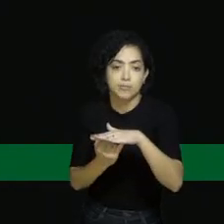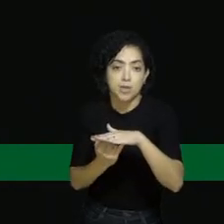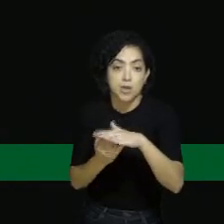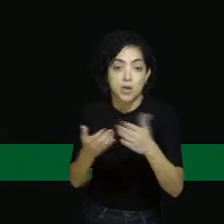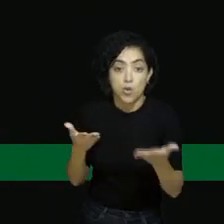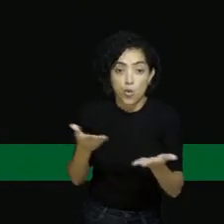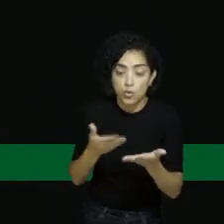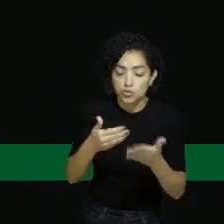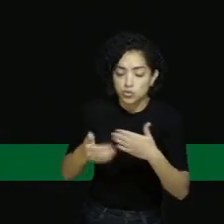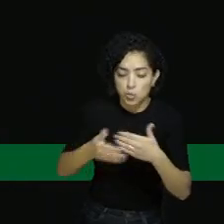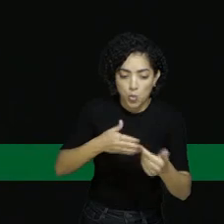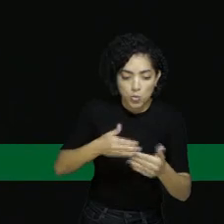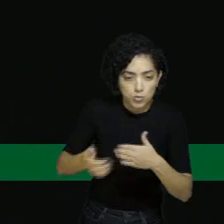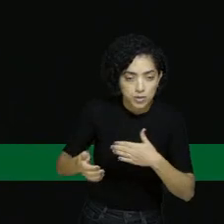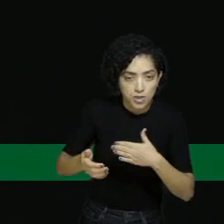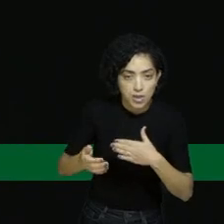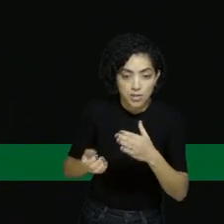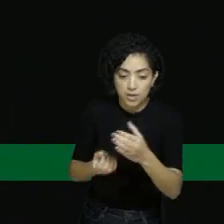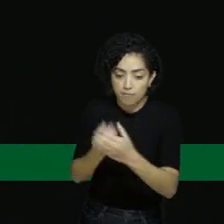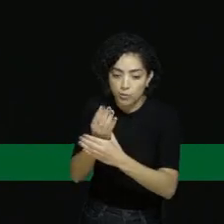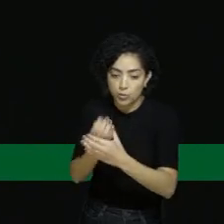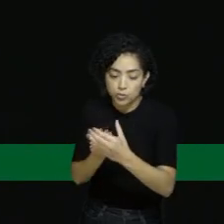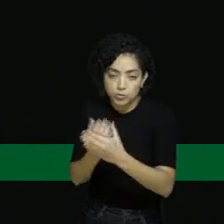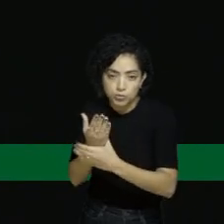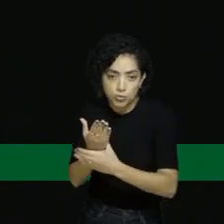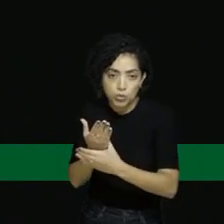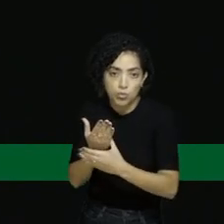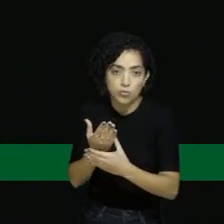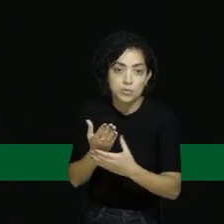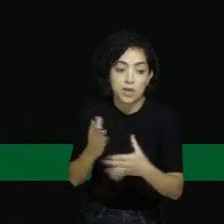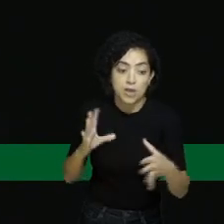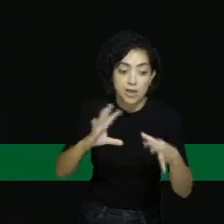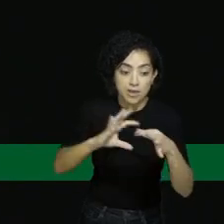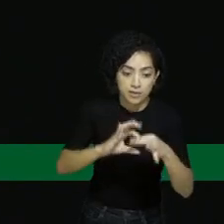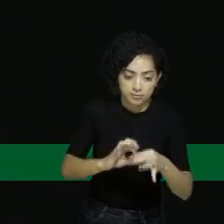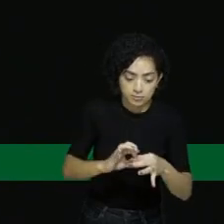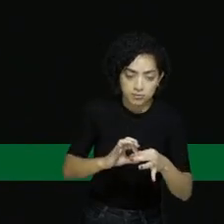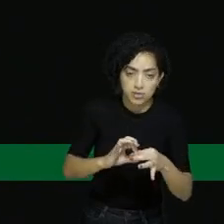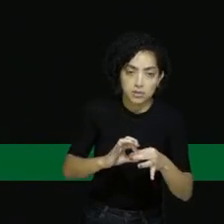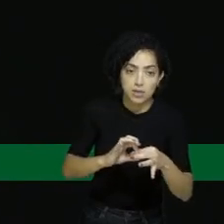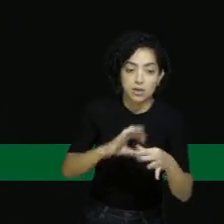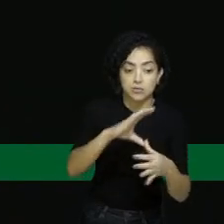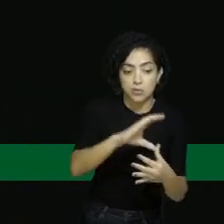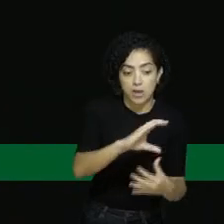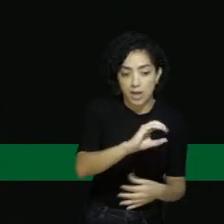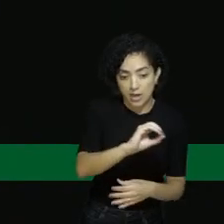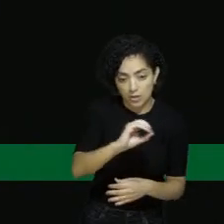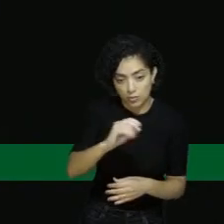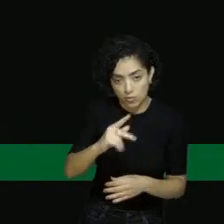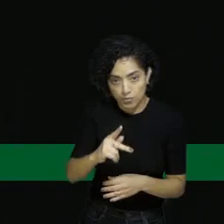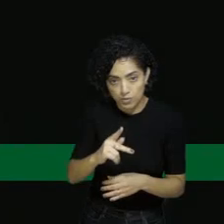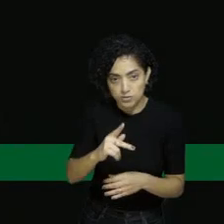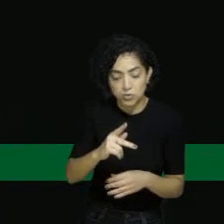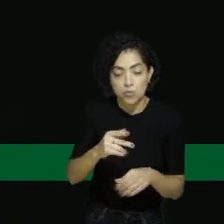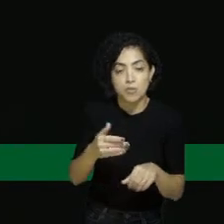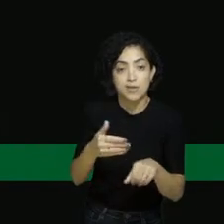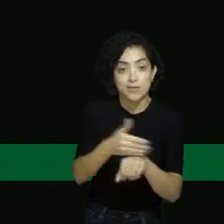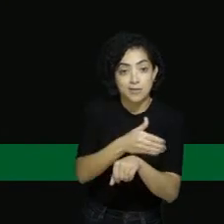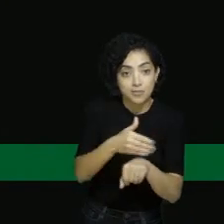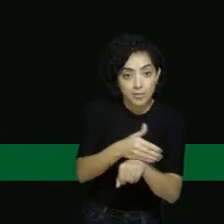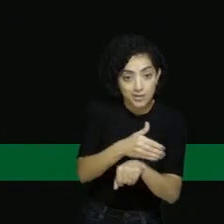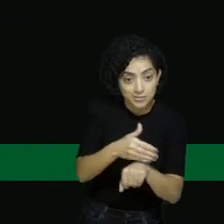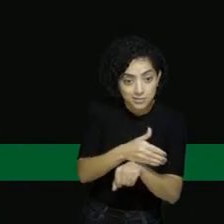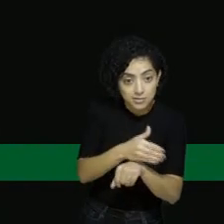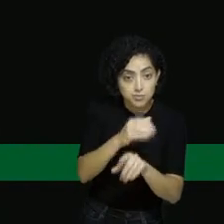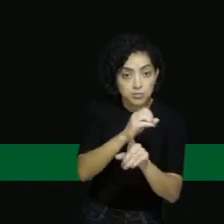qualquer pequeno produtor integrado ao sistema da cooperativa, que participa desse grande projeto social